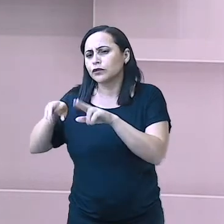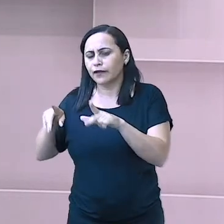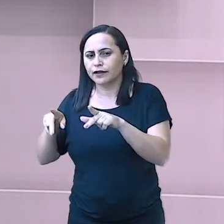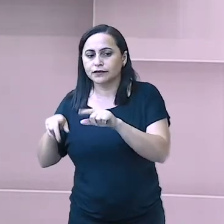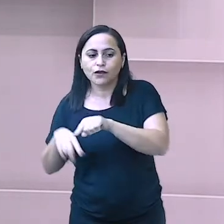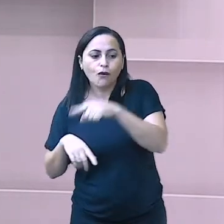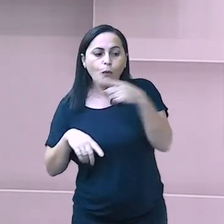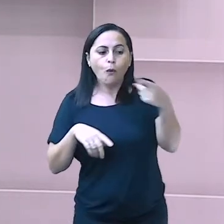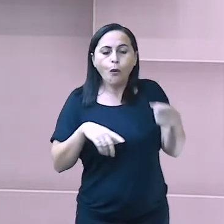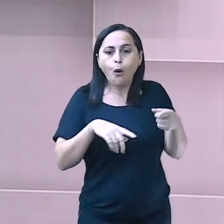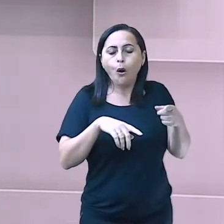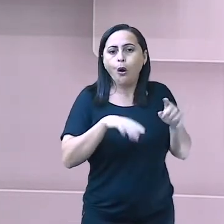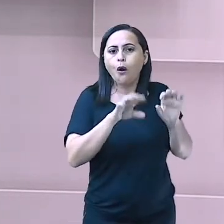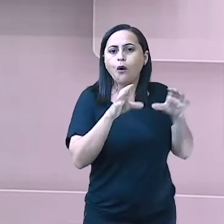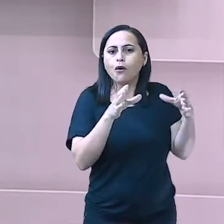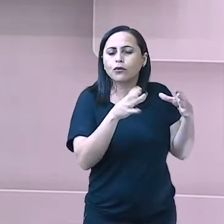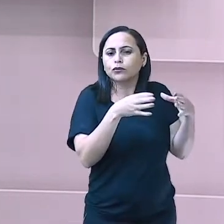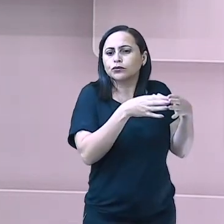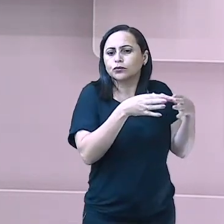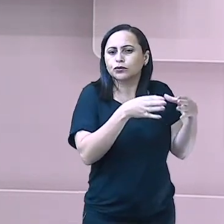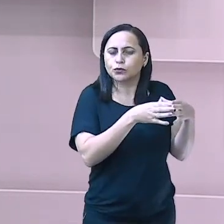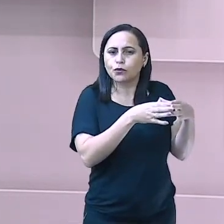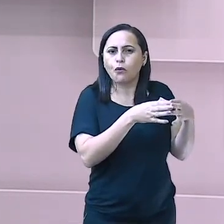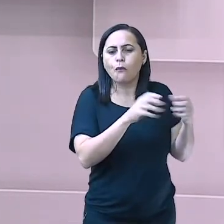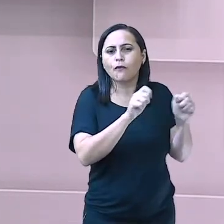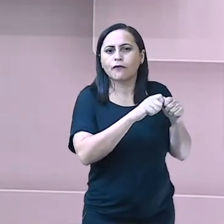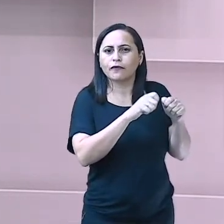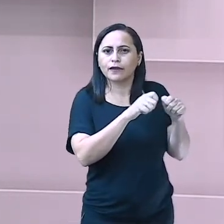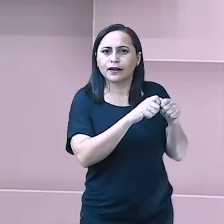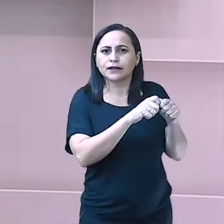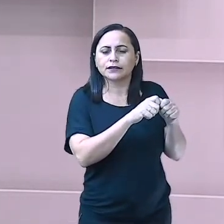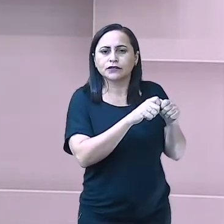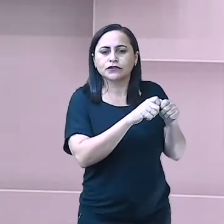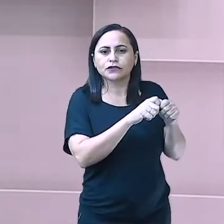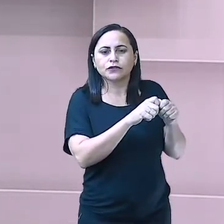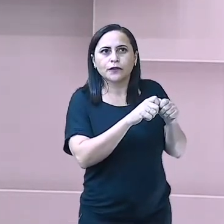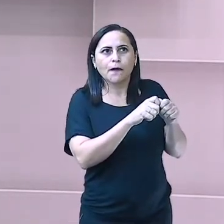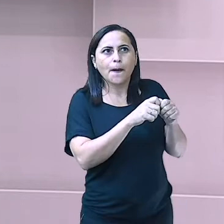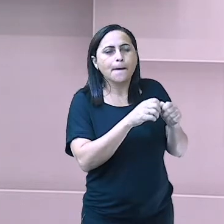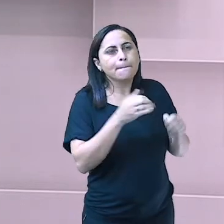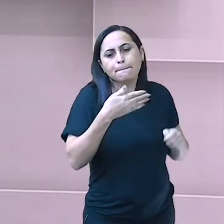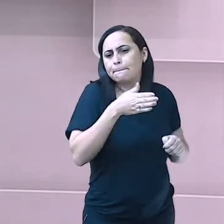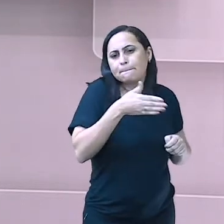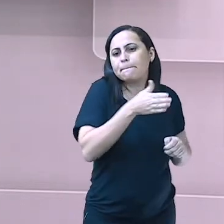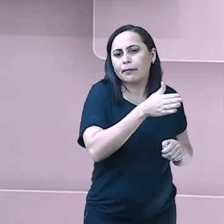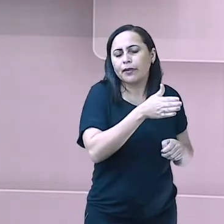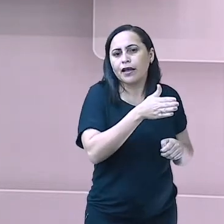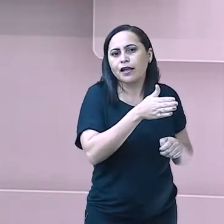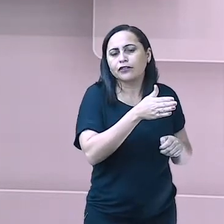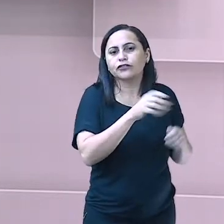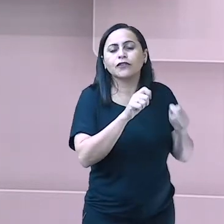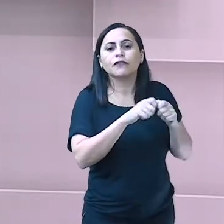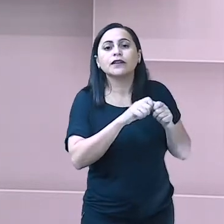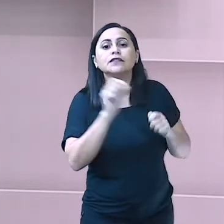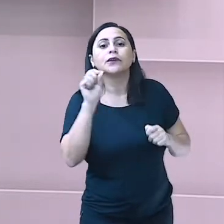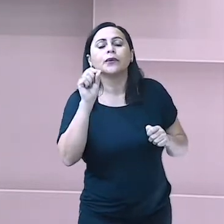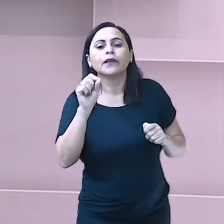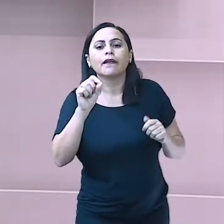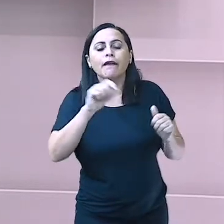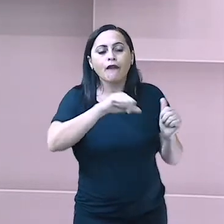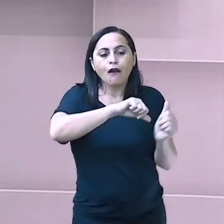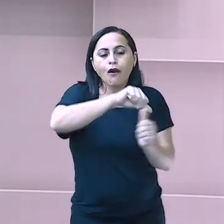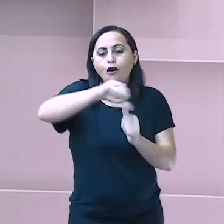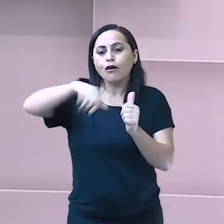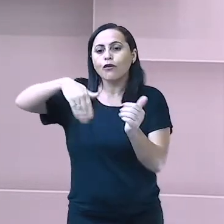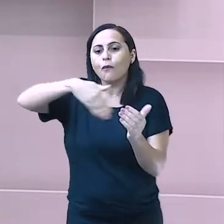outra comunidade produzia uma certa quantidade de peixes, então eles faziam o quê? Uma troca, né? Uma ajuda